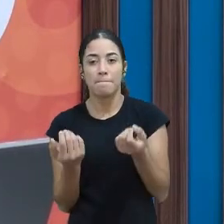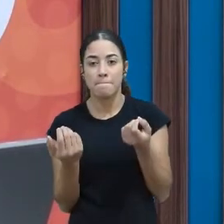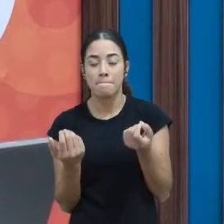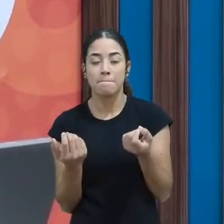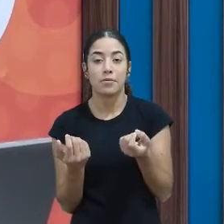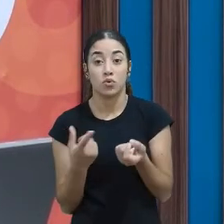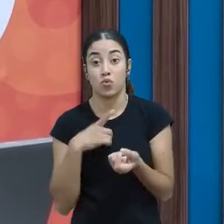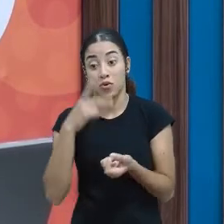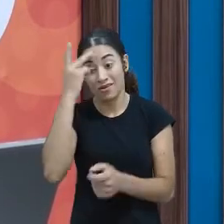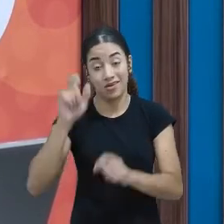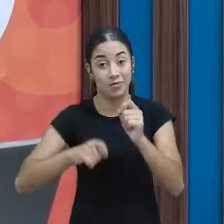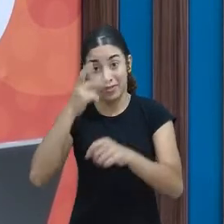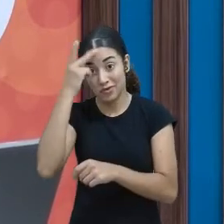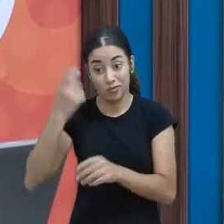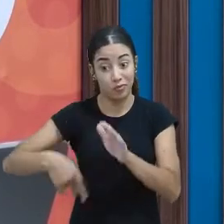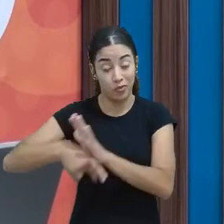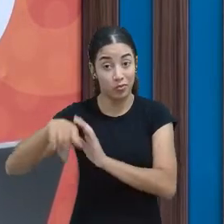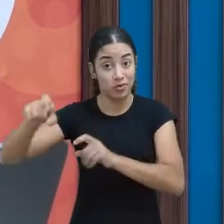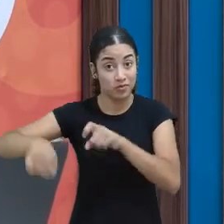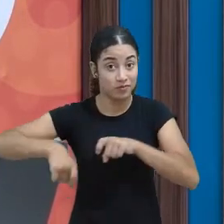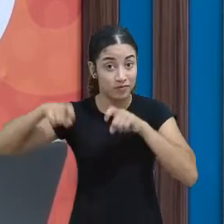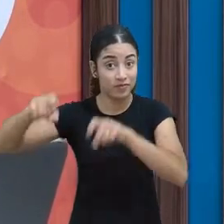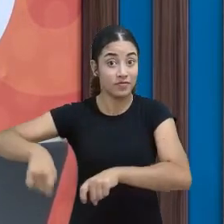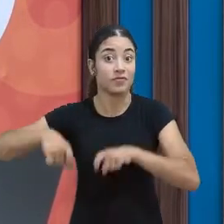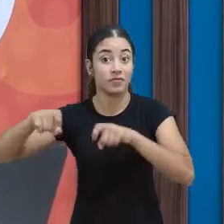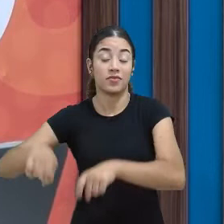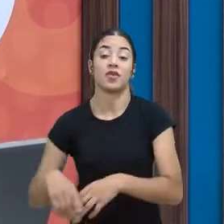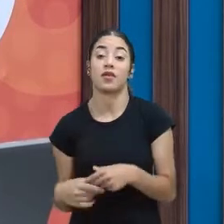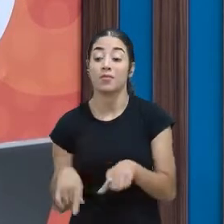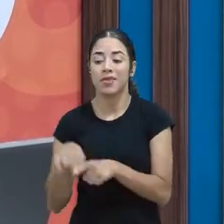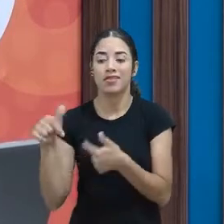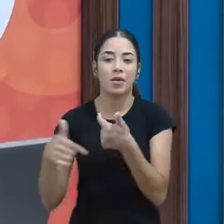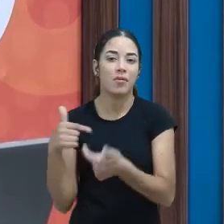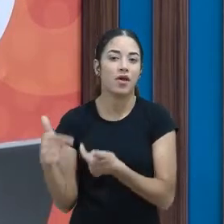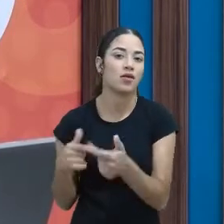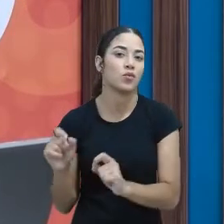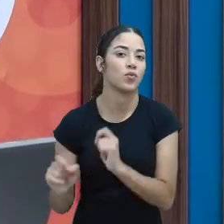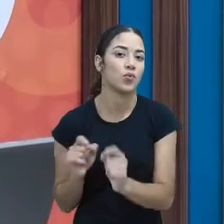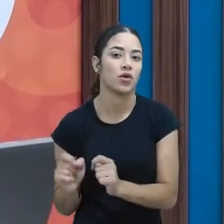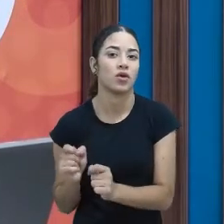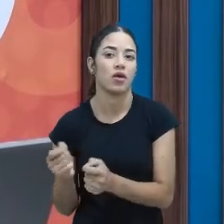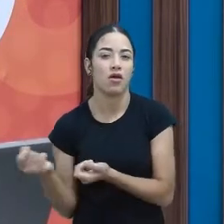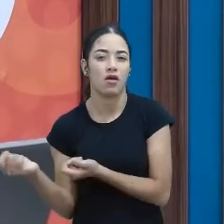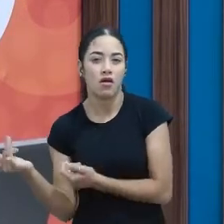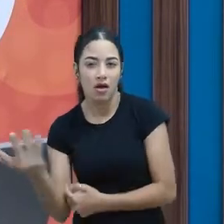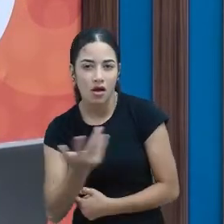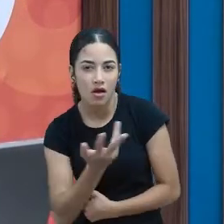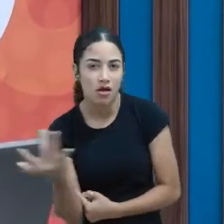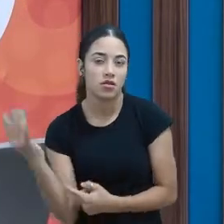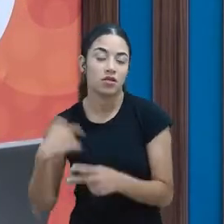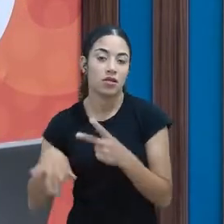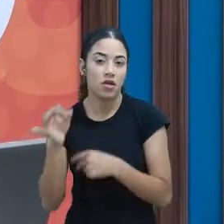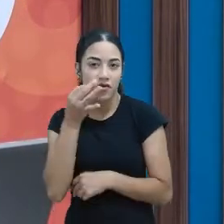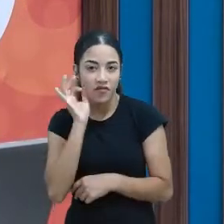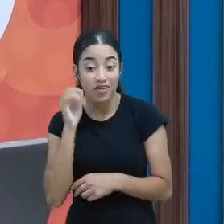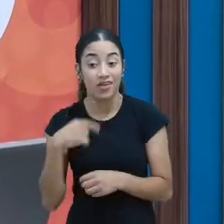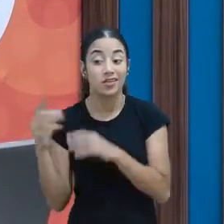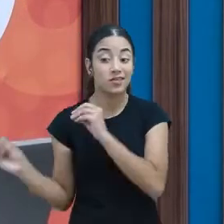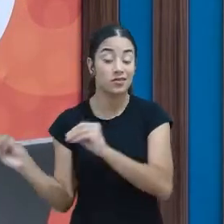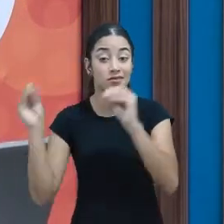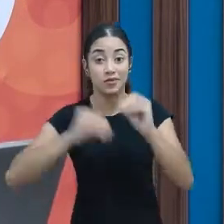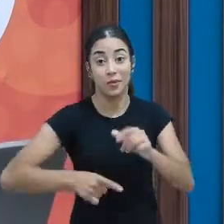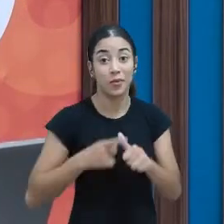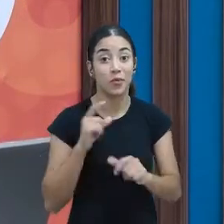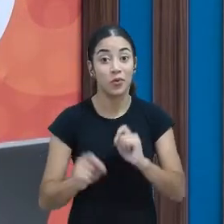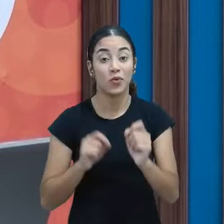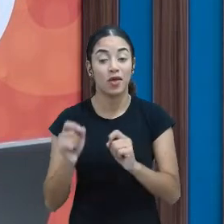senhores de engenhos, principalmente os cafeicultores paulistas, e começam a trazer para cá, por exemplo, os primeiros japoneses, em